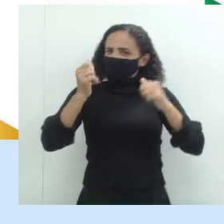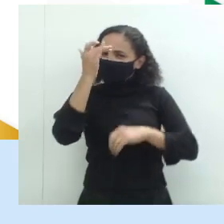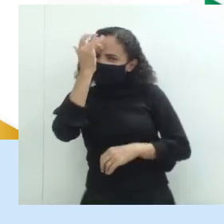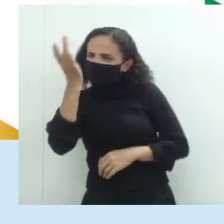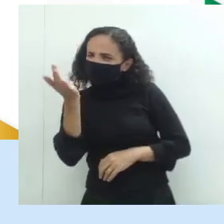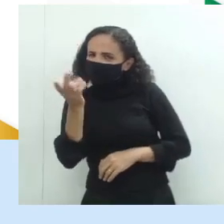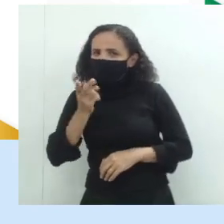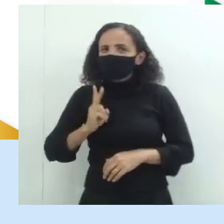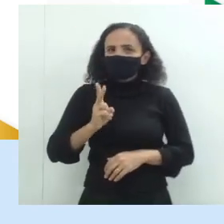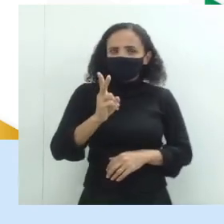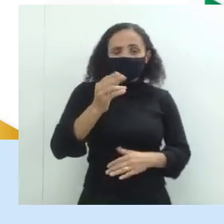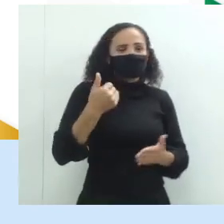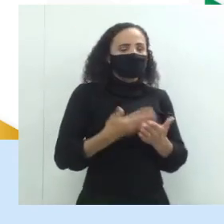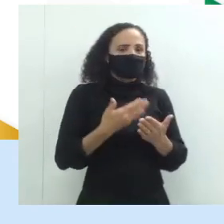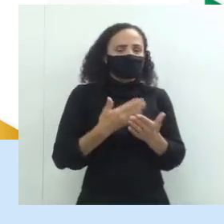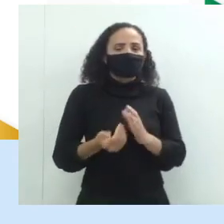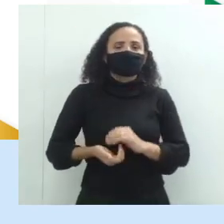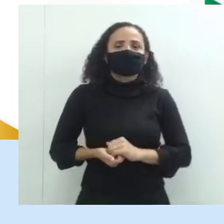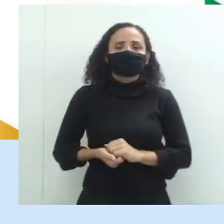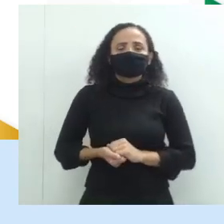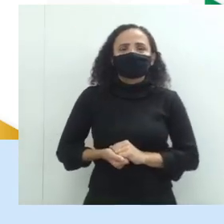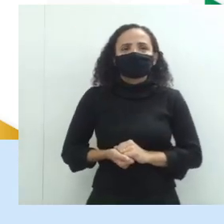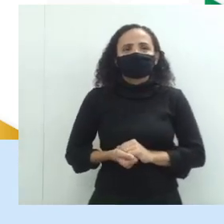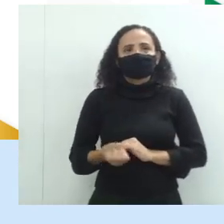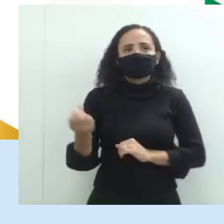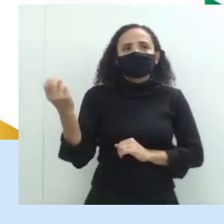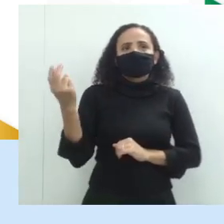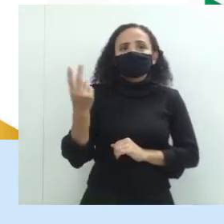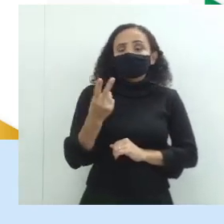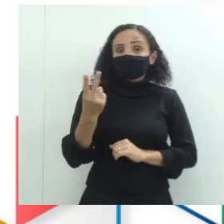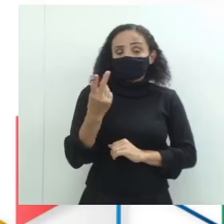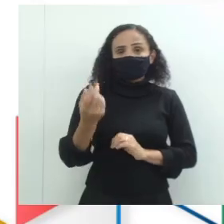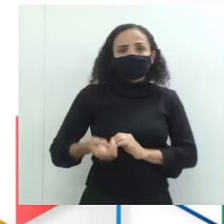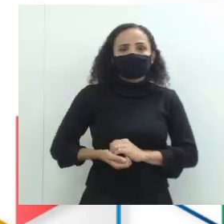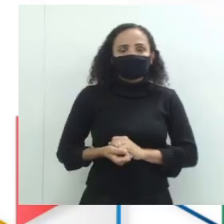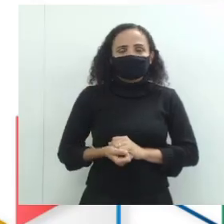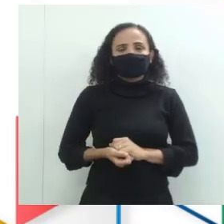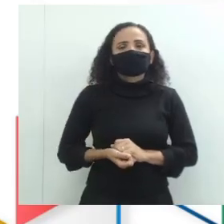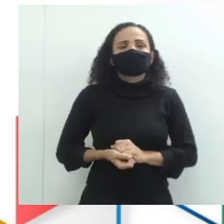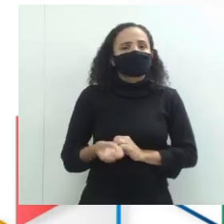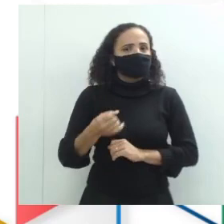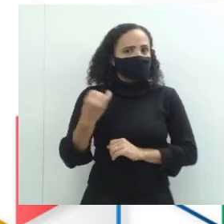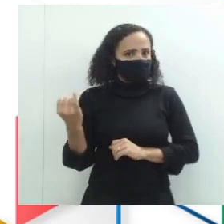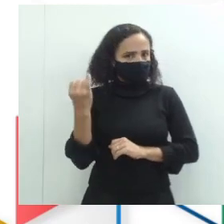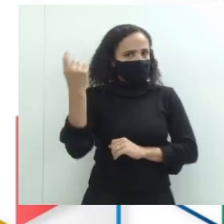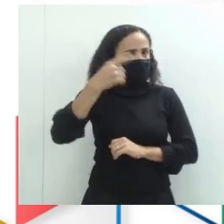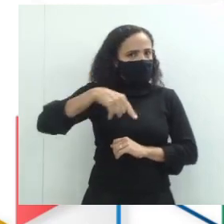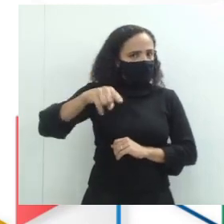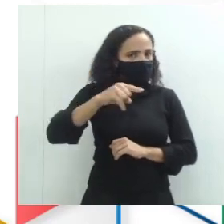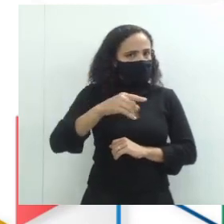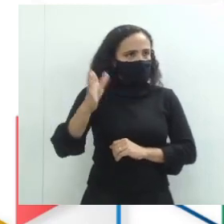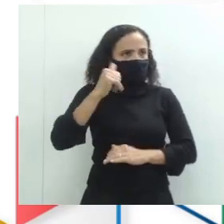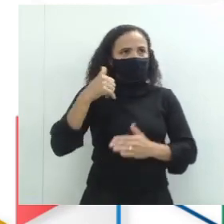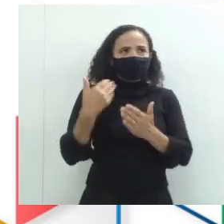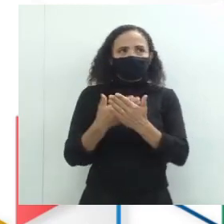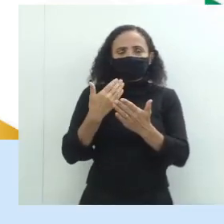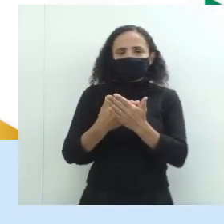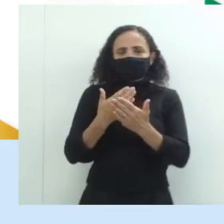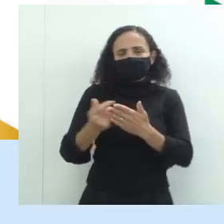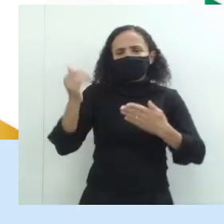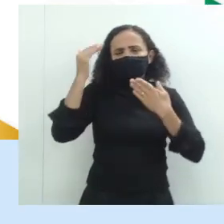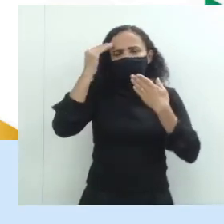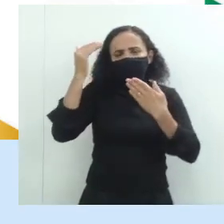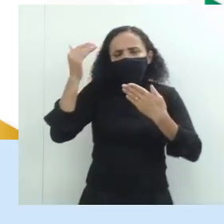gente? Vamos seguir comigo então. Segunda questão, preste atenção, essa questão é interessante. Vem para mim, manda aqui, Manuel.